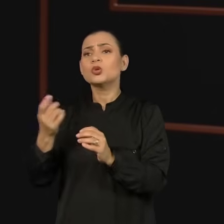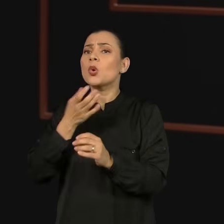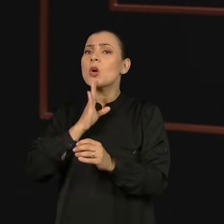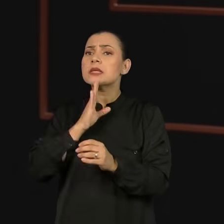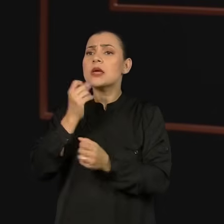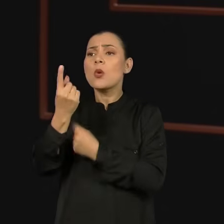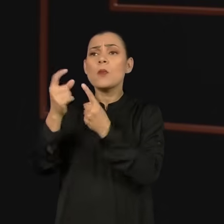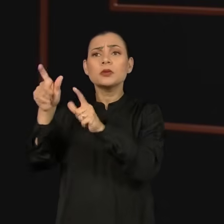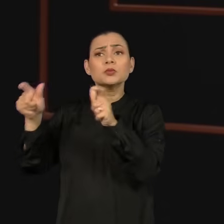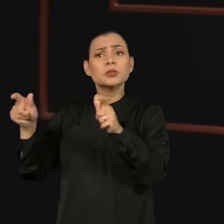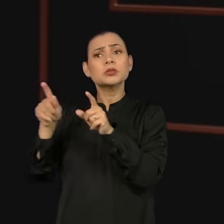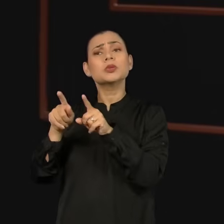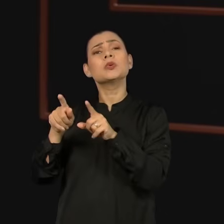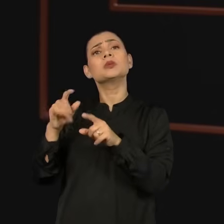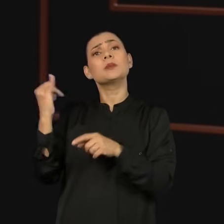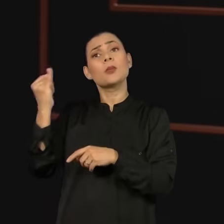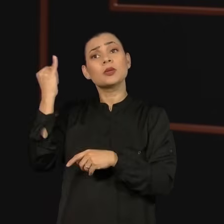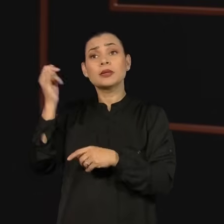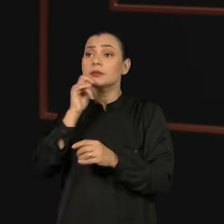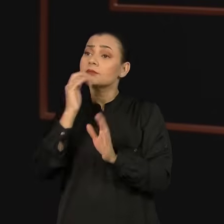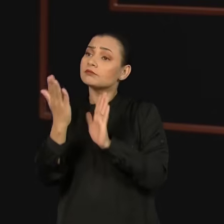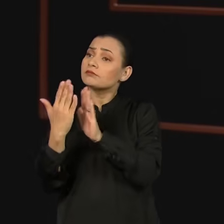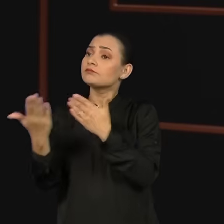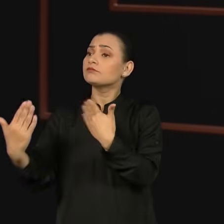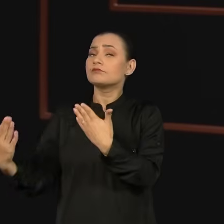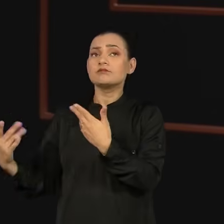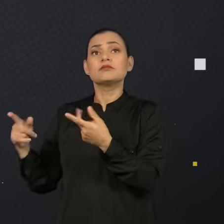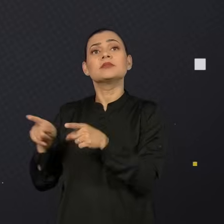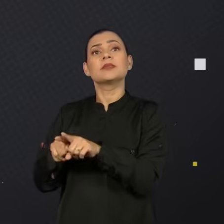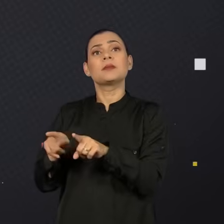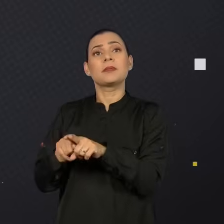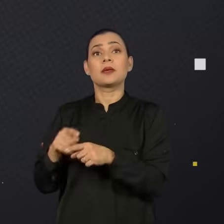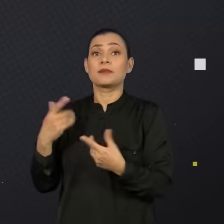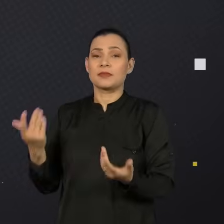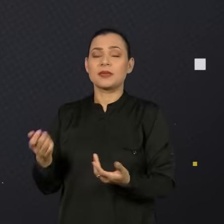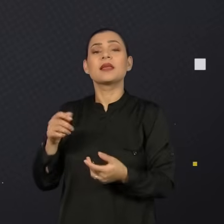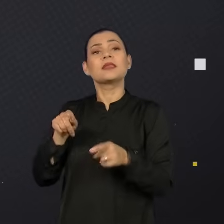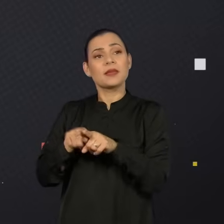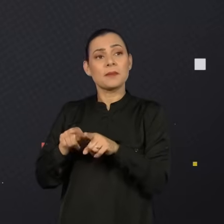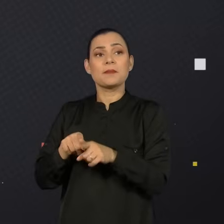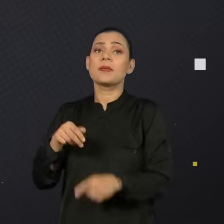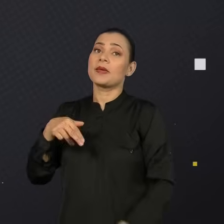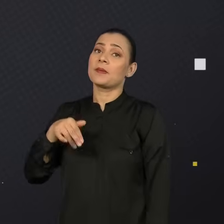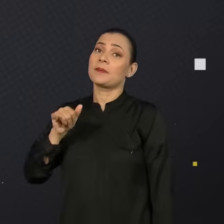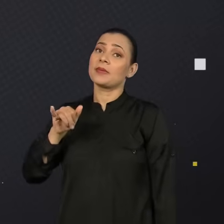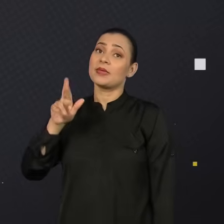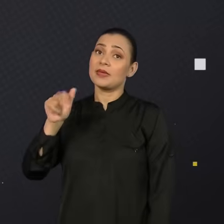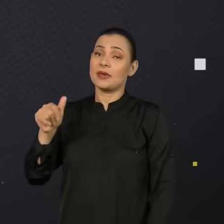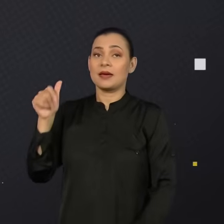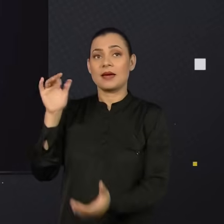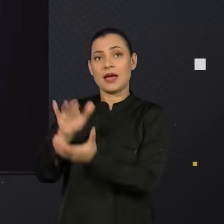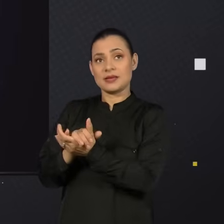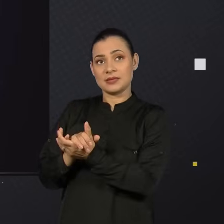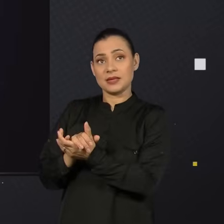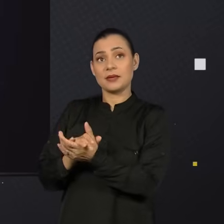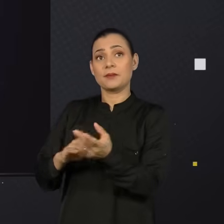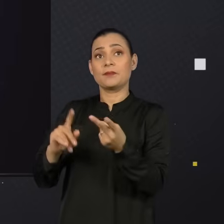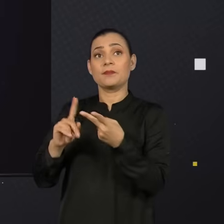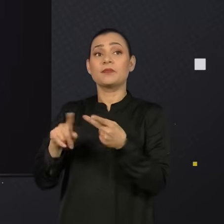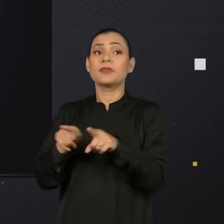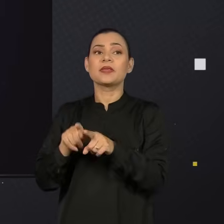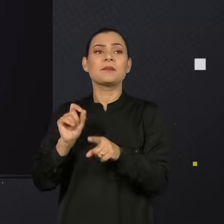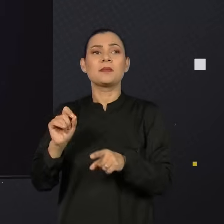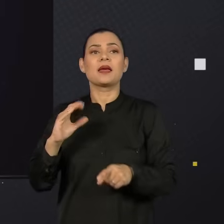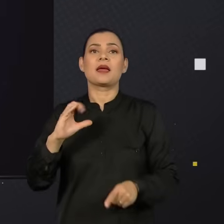que foram muito importantes no resto da minha vida, além do não, né? Que é a Mira Har, com quem eu casei, e o Carlos